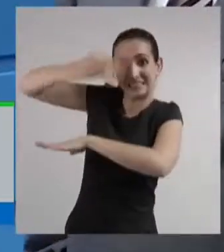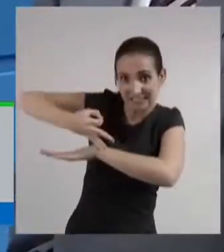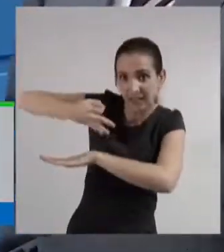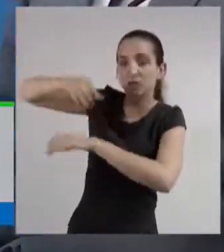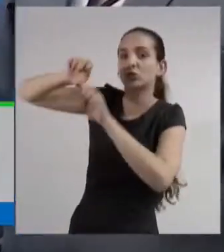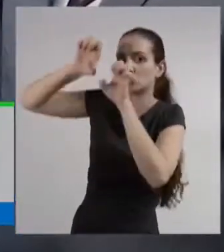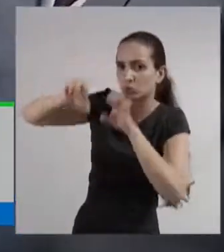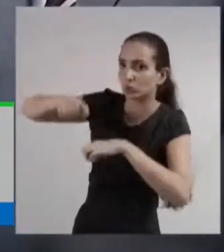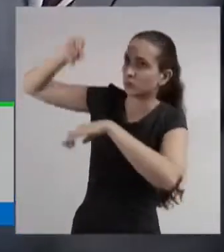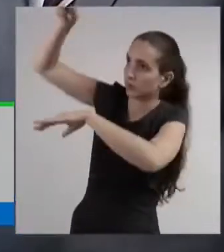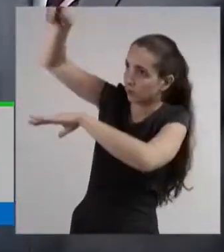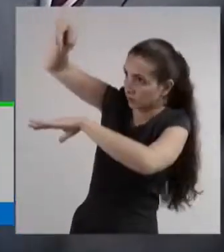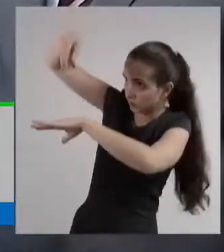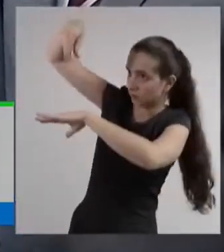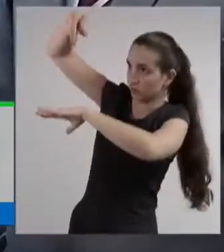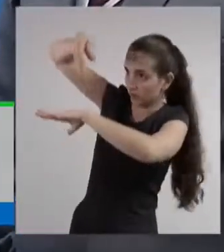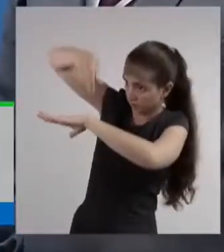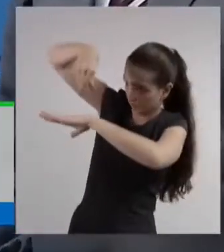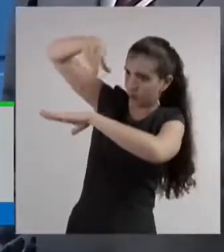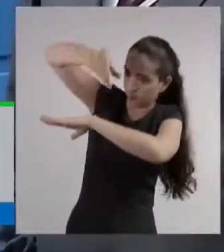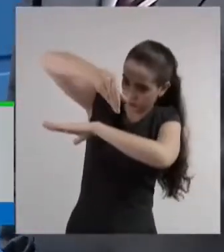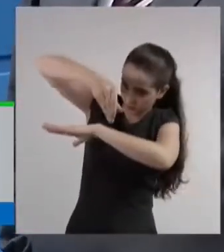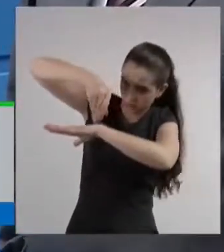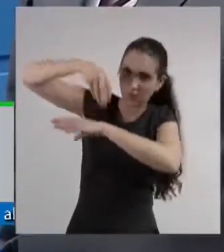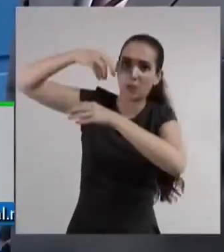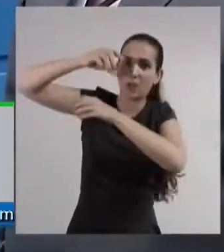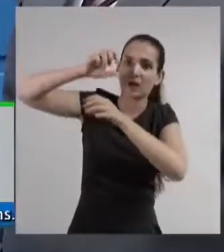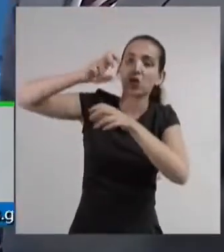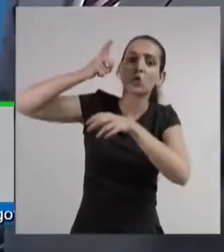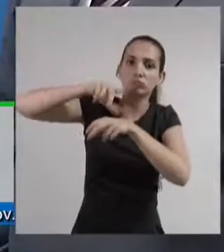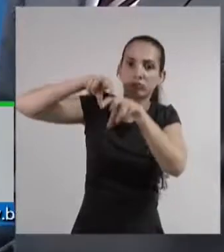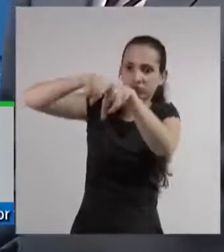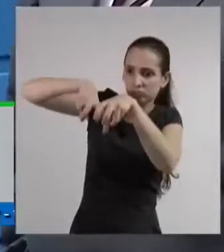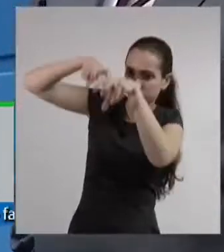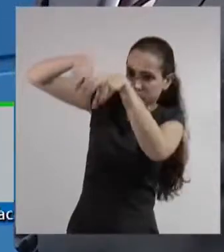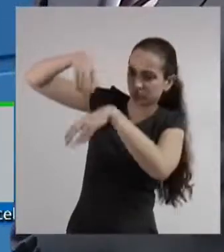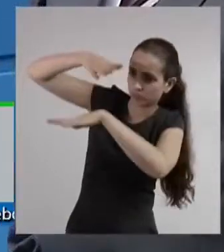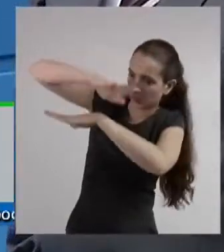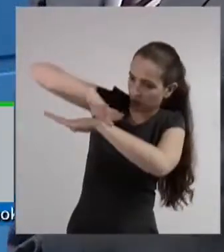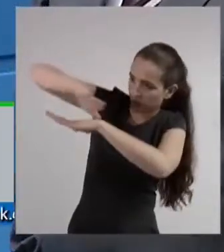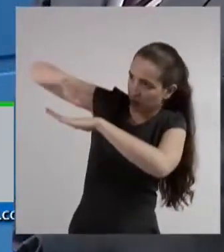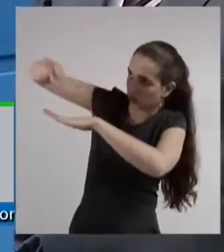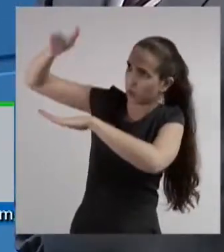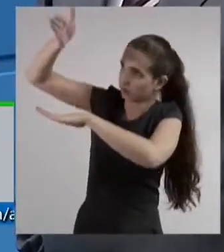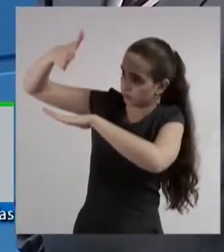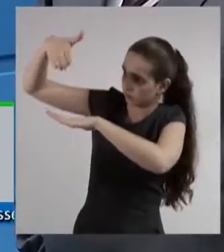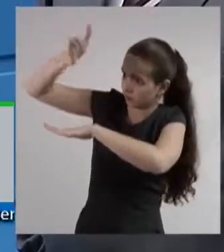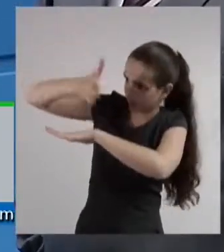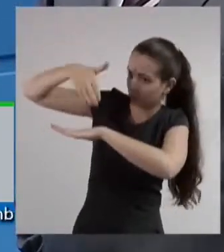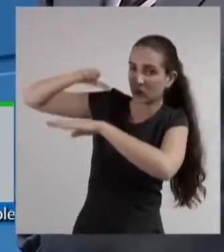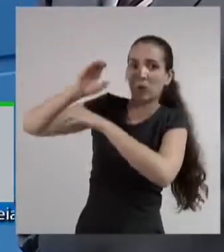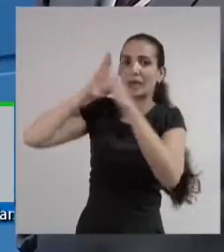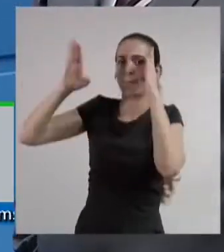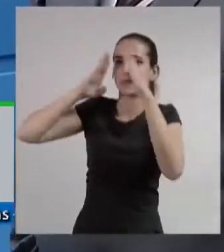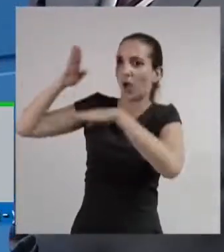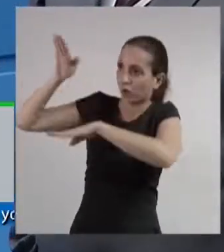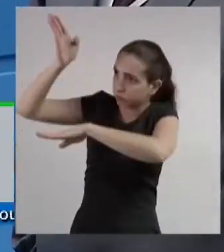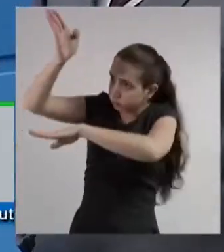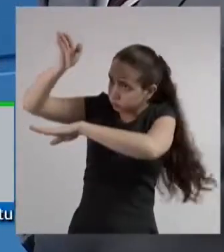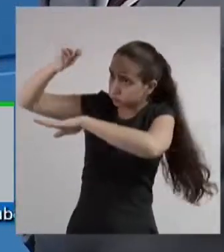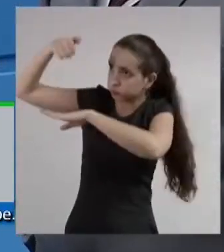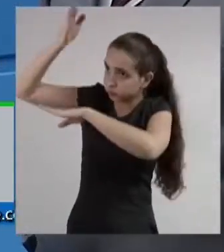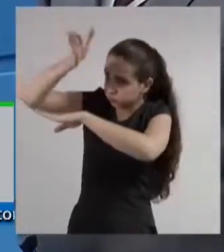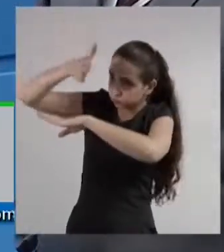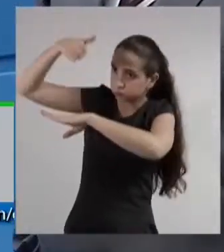lavoura que vai direto para o rio, plantio direto, ele está me cantando a bola aqui atrás, curva de